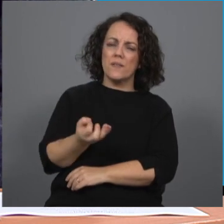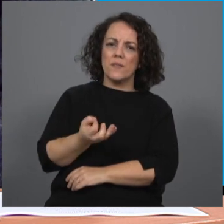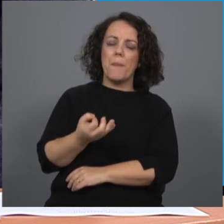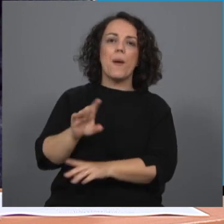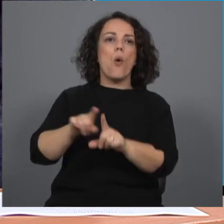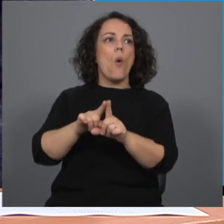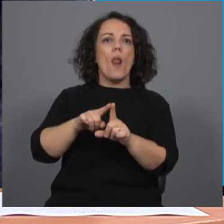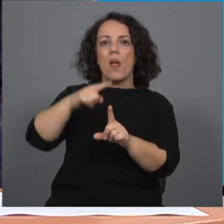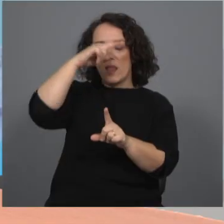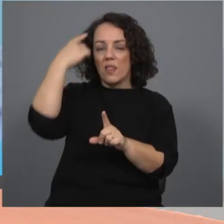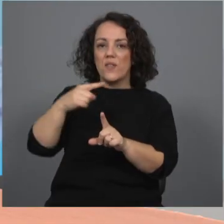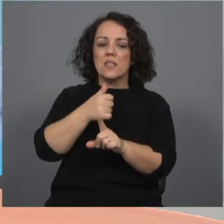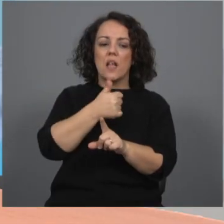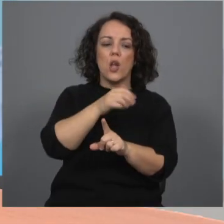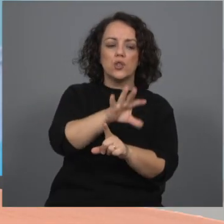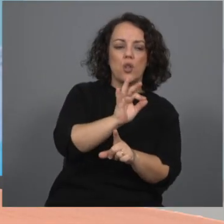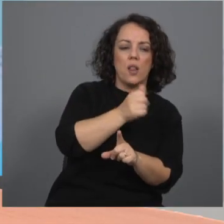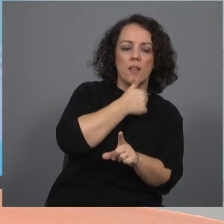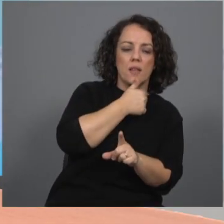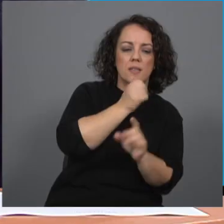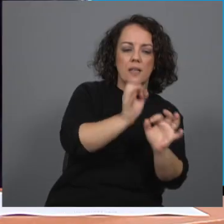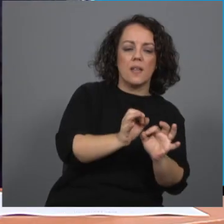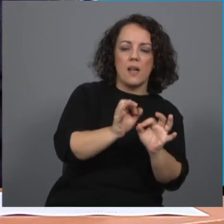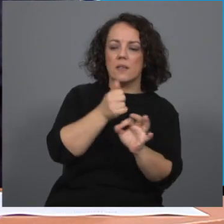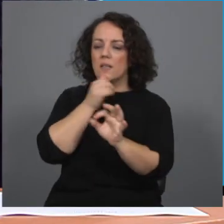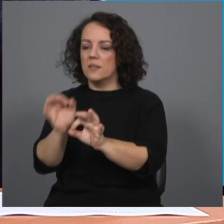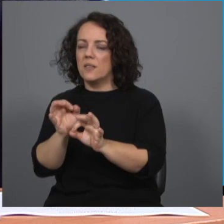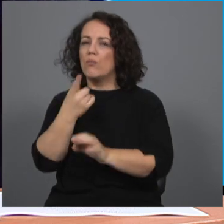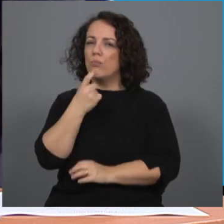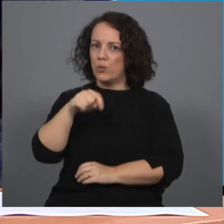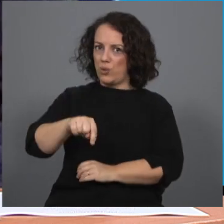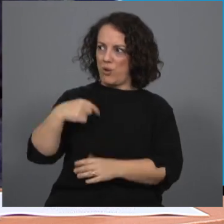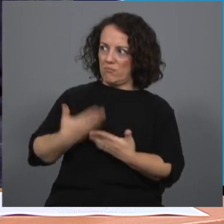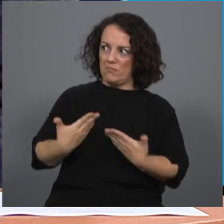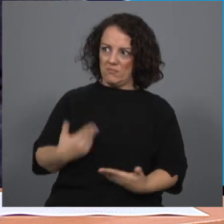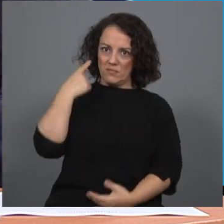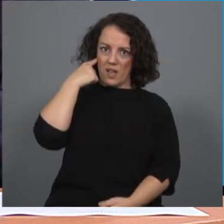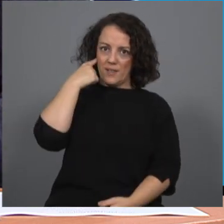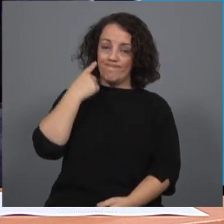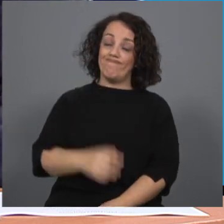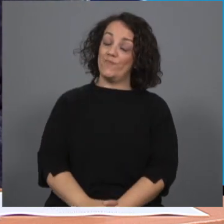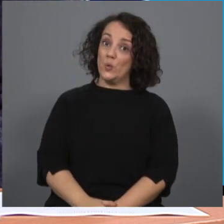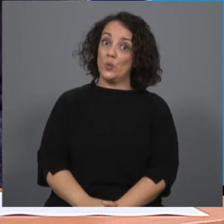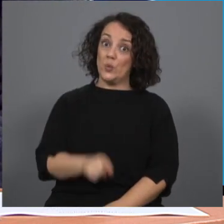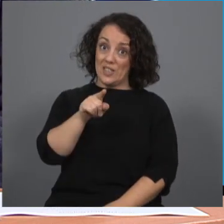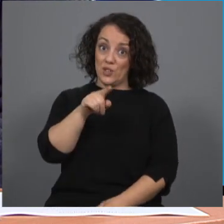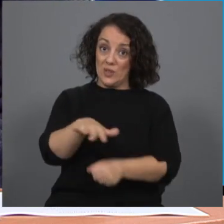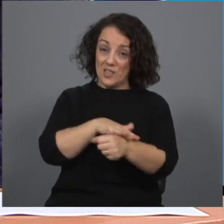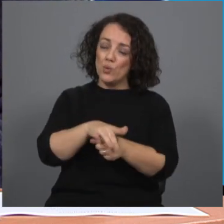quem tratar. Sim, Ter-se chegado a esse ponto? Esse ponto é um ponto de todos os